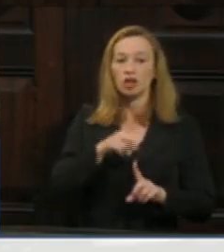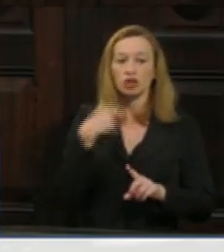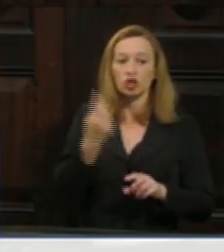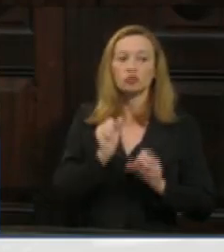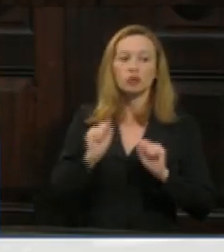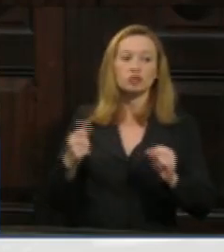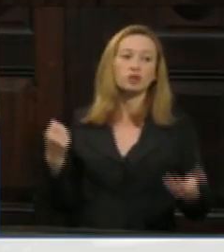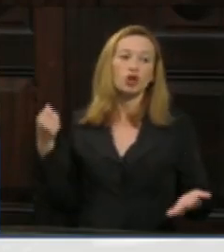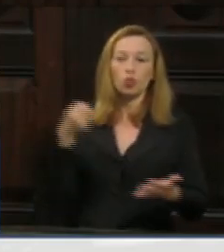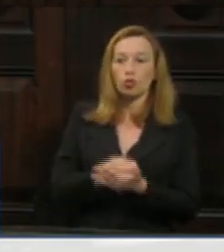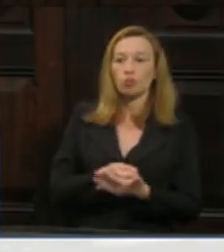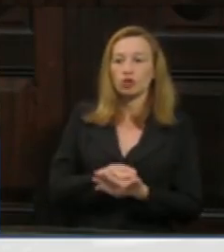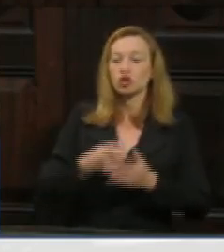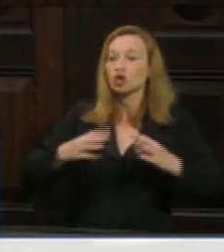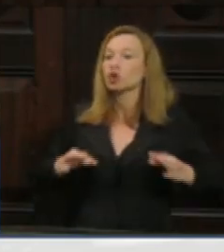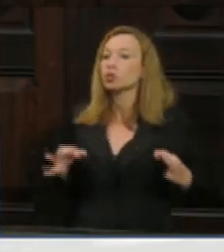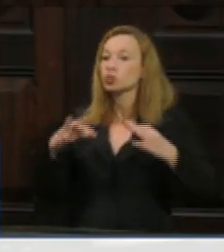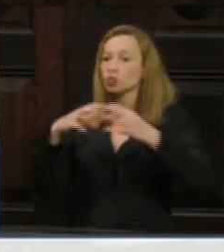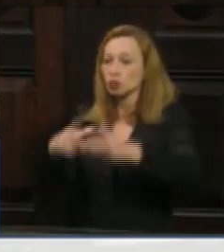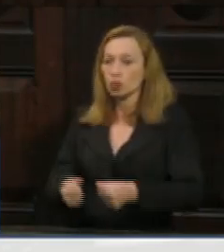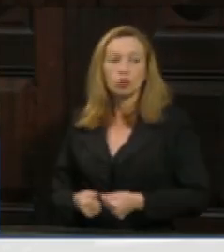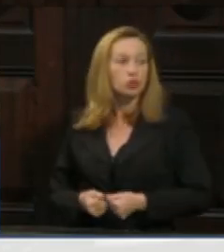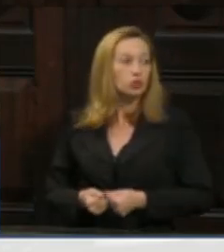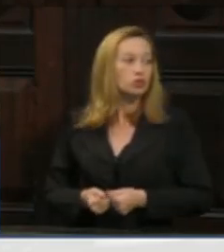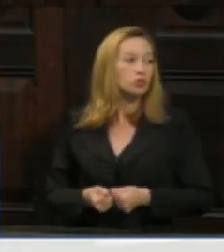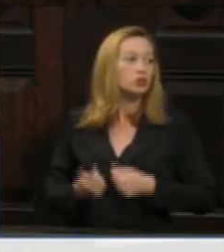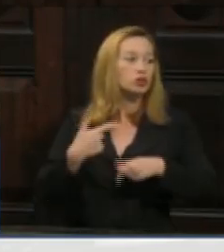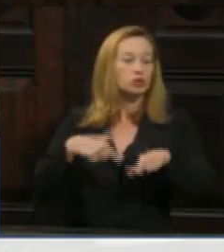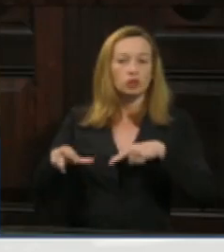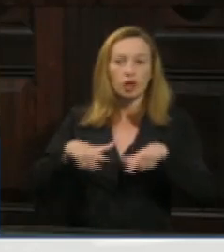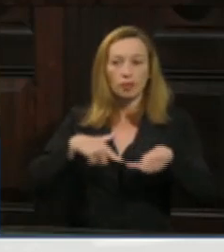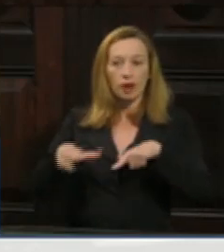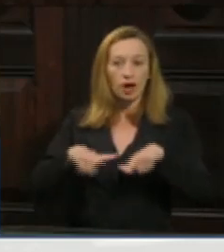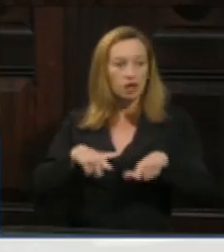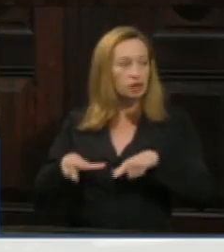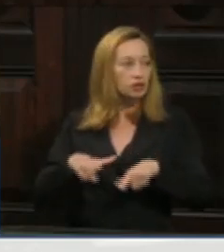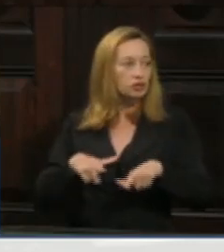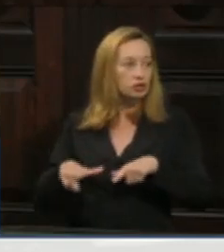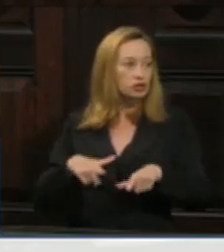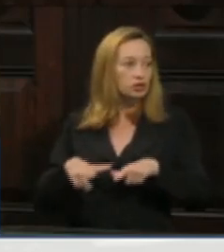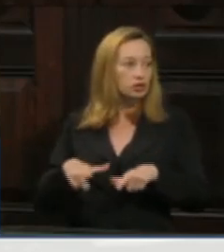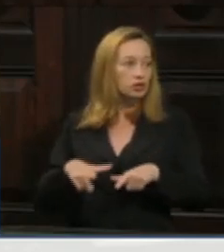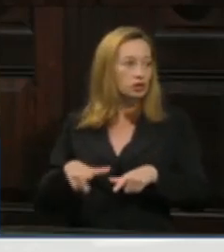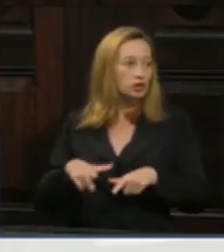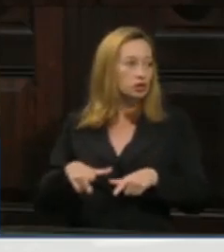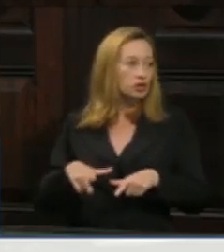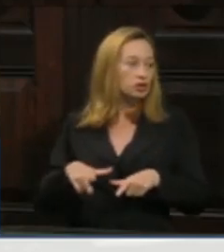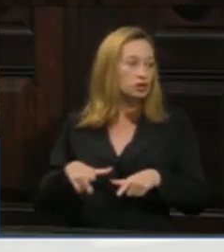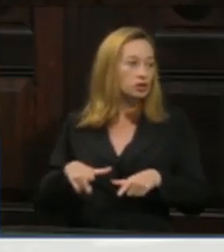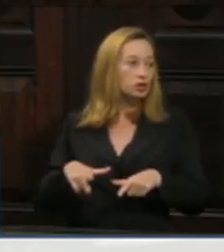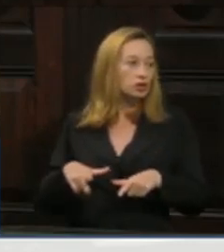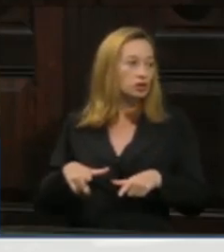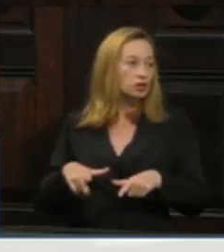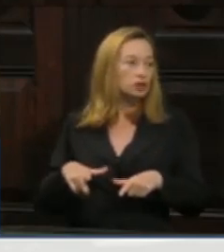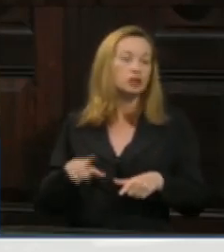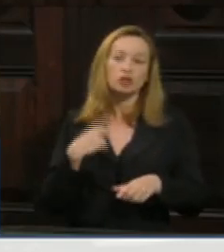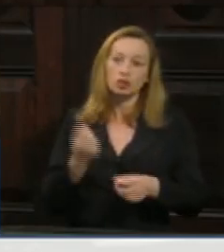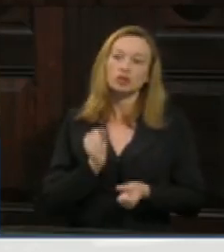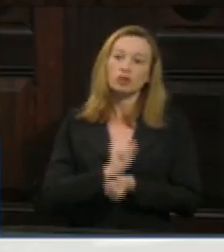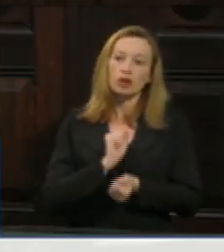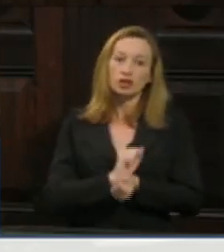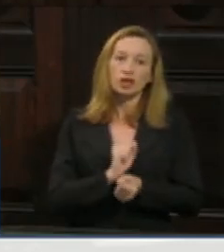se esforçando, sob a condução do presidente André Siciliano, e com